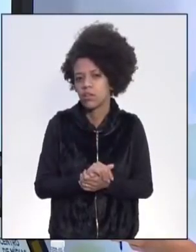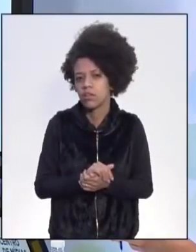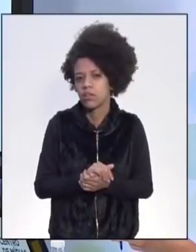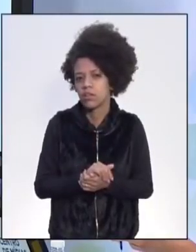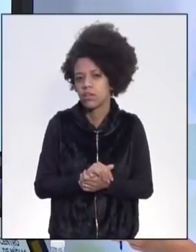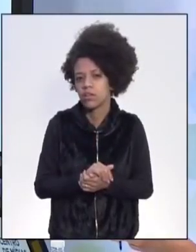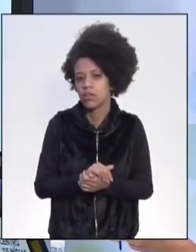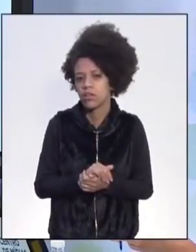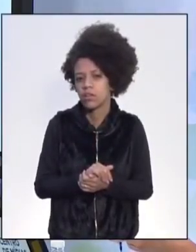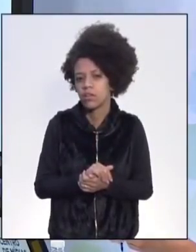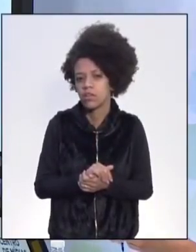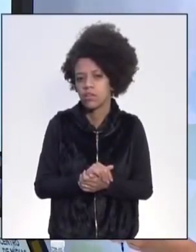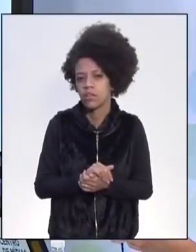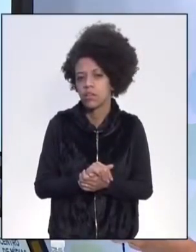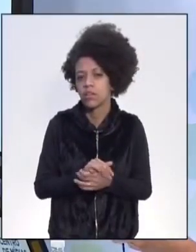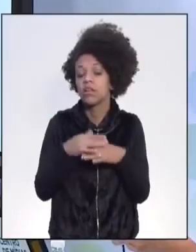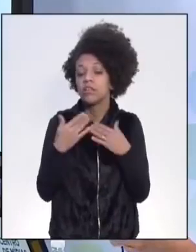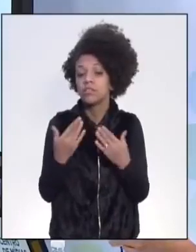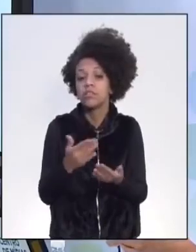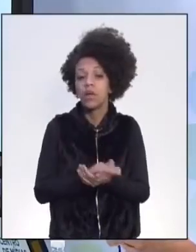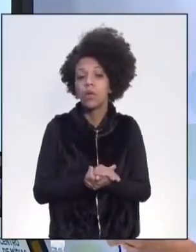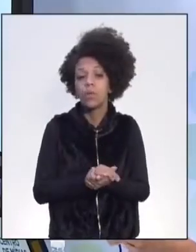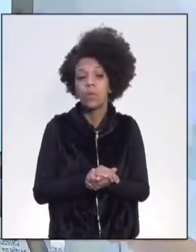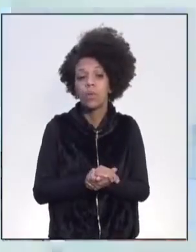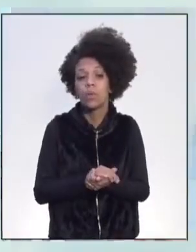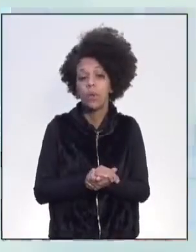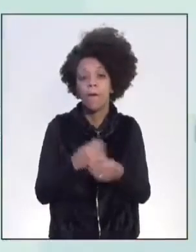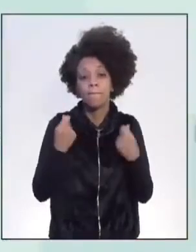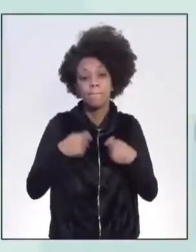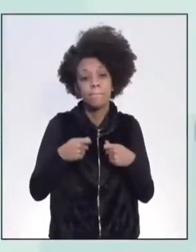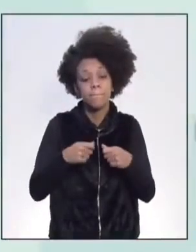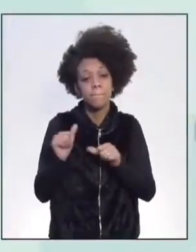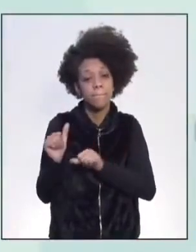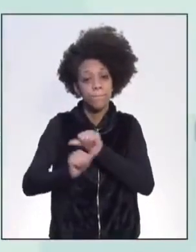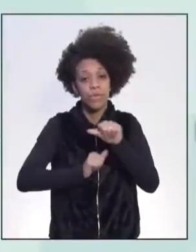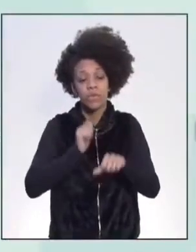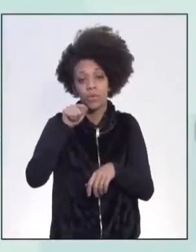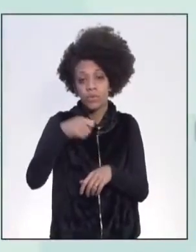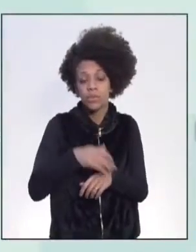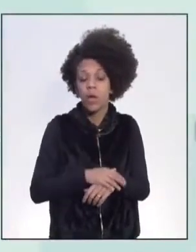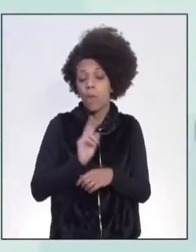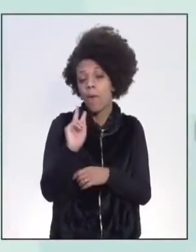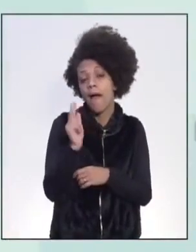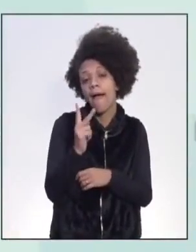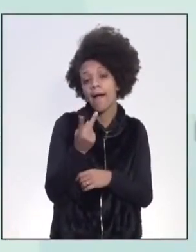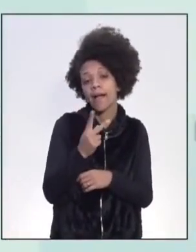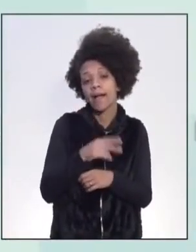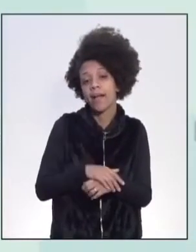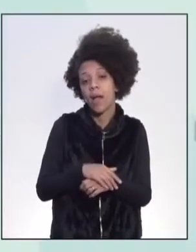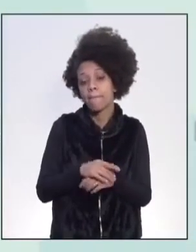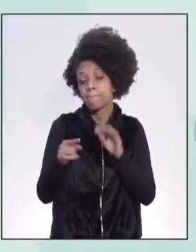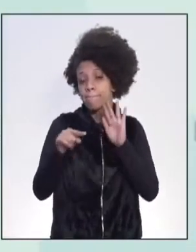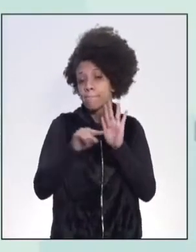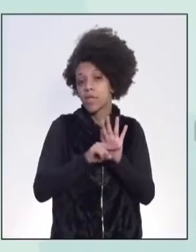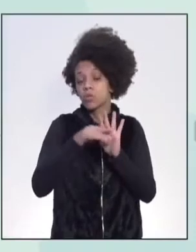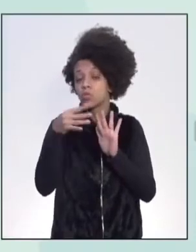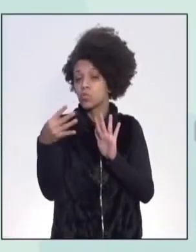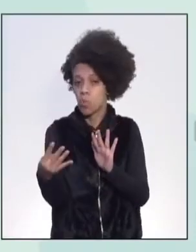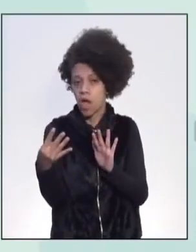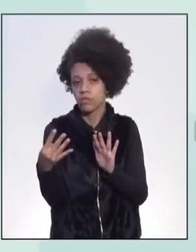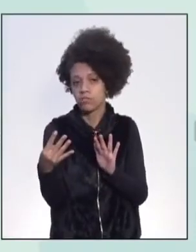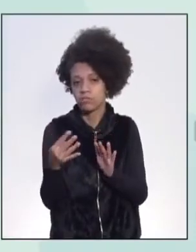É muito fina, deixa assim mesmo. Então, aqui, a gente tem que mudar o sinal. Então, o H, ele vale menos 4. Então,